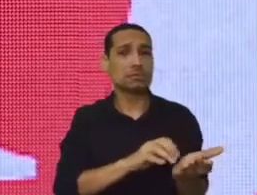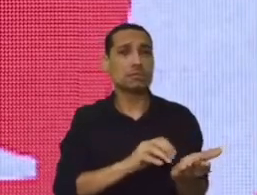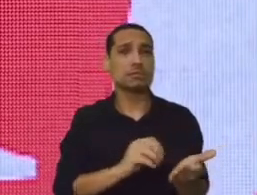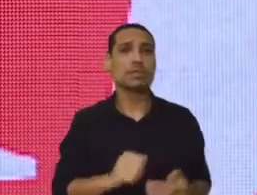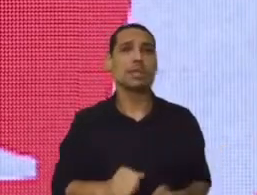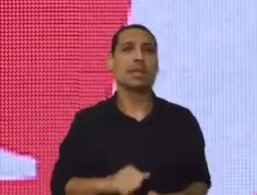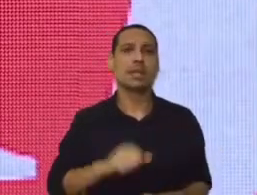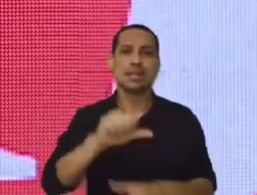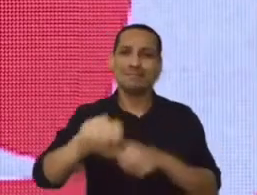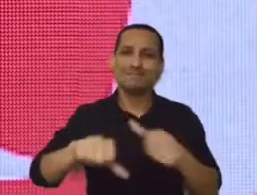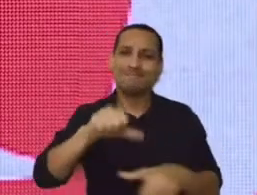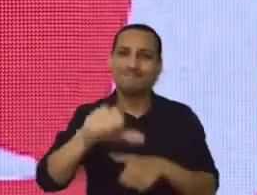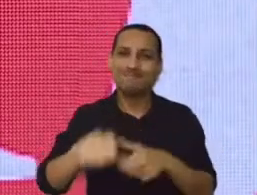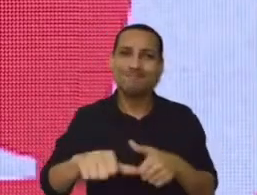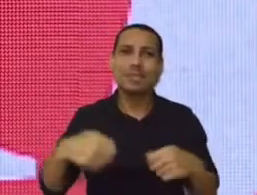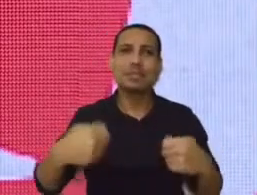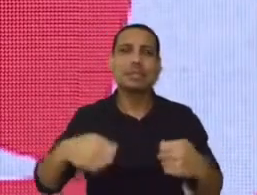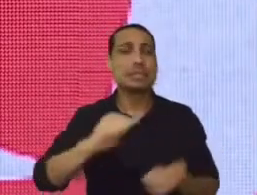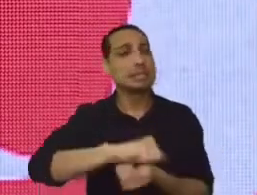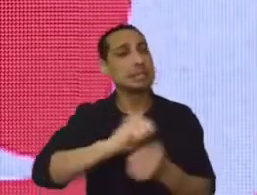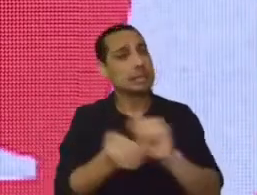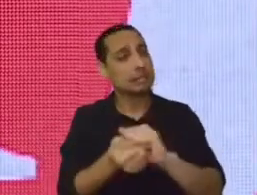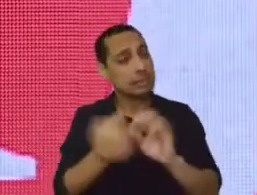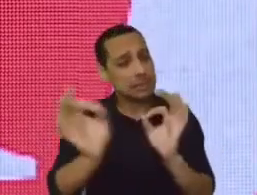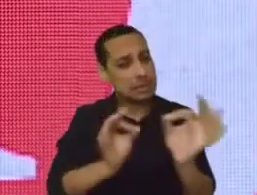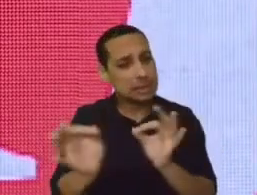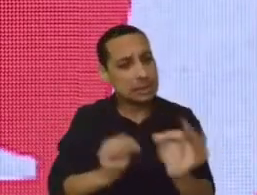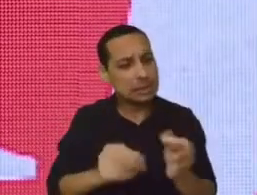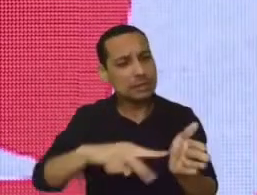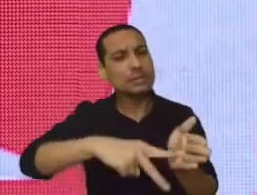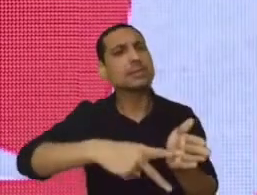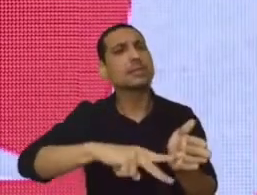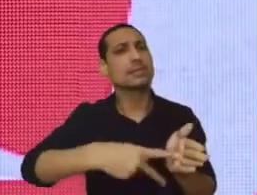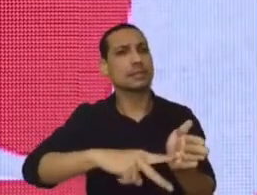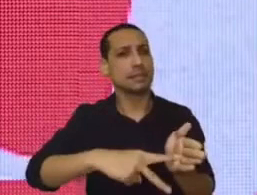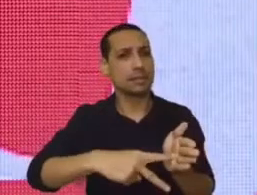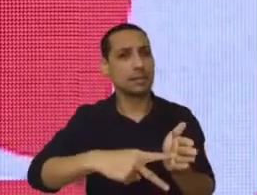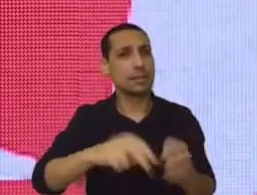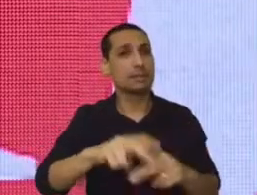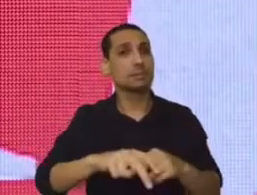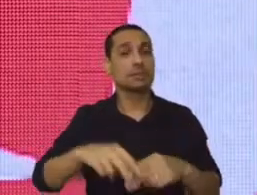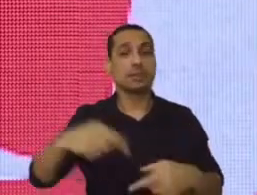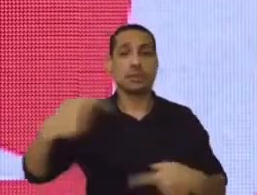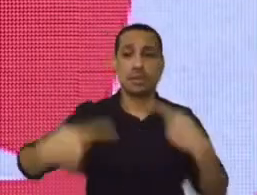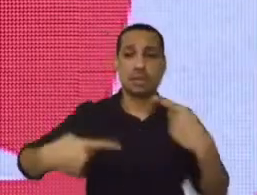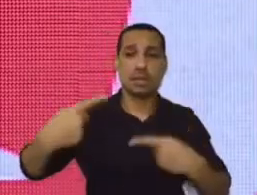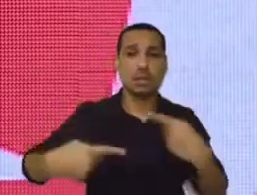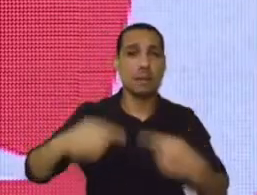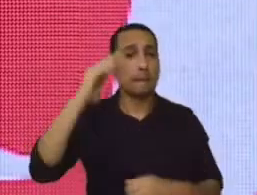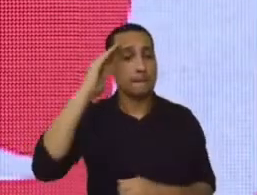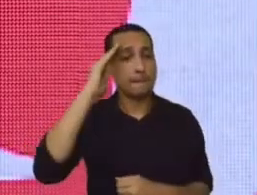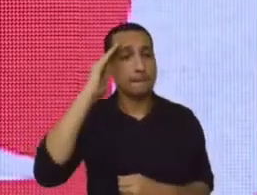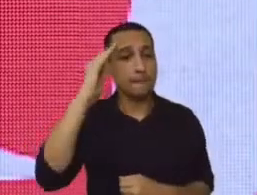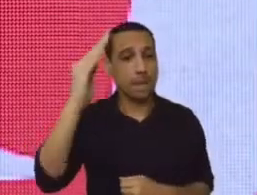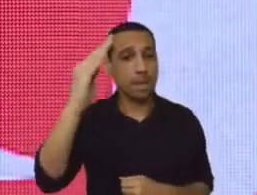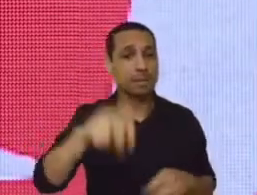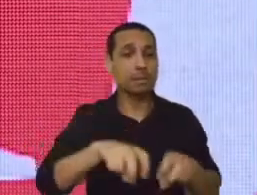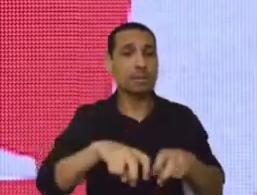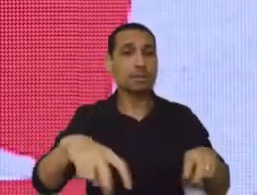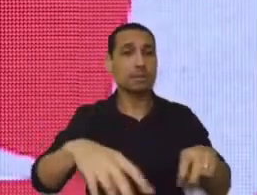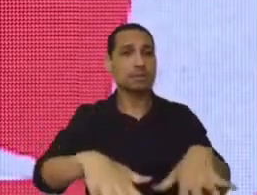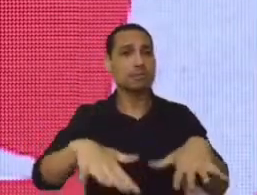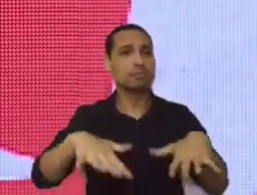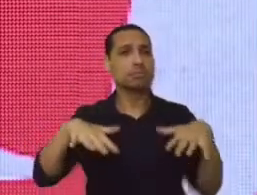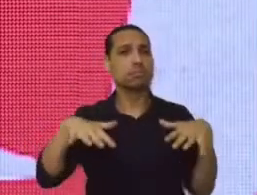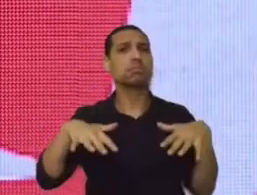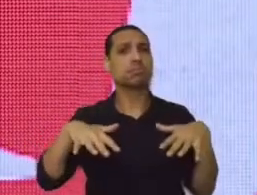organização sindical. Então, esse é o debate central da nossa 16ª plenária. Quer dizer, o mundo que sai da pandemia não